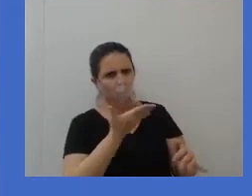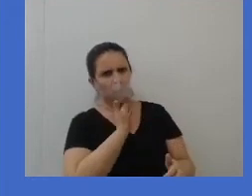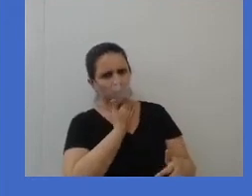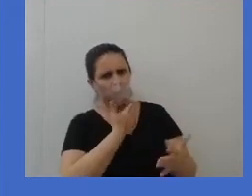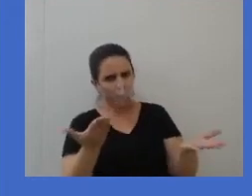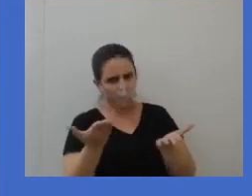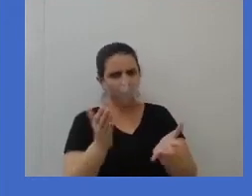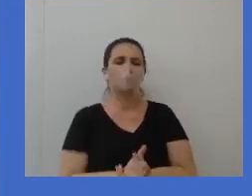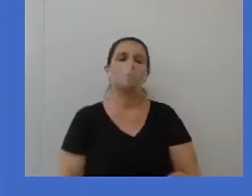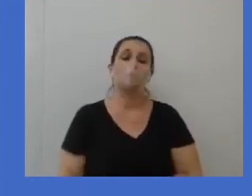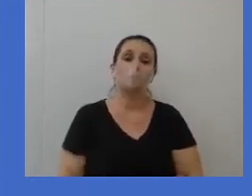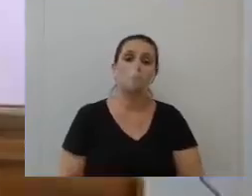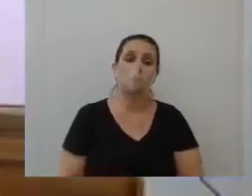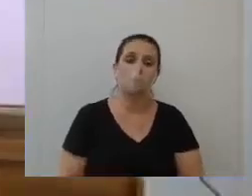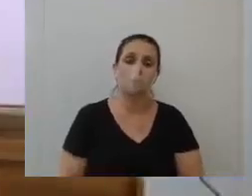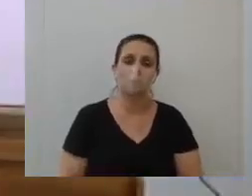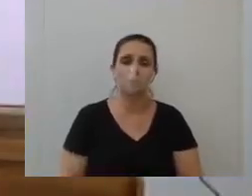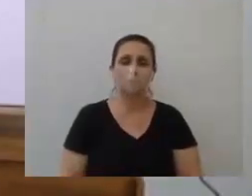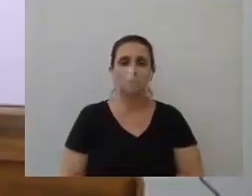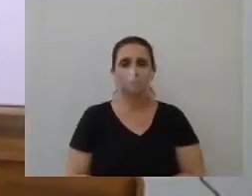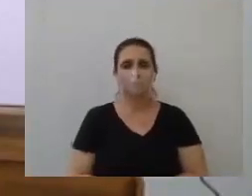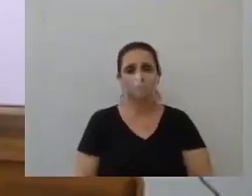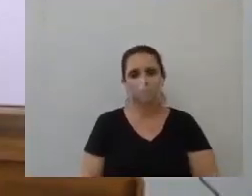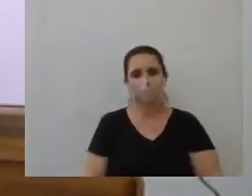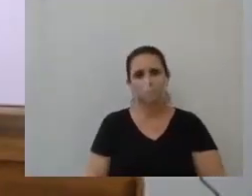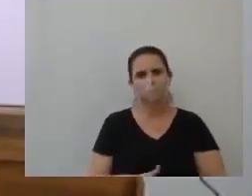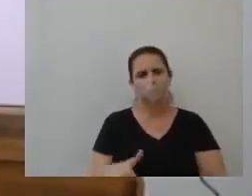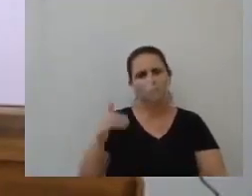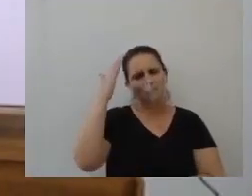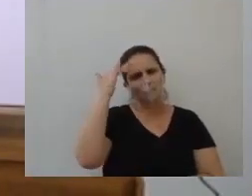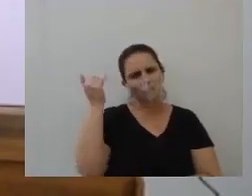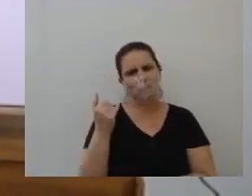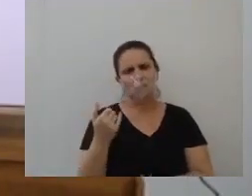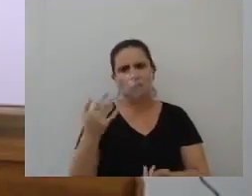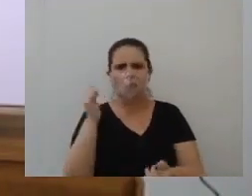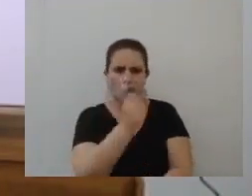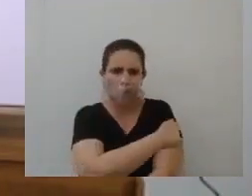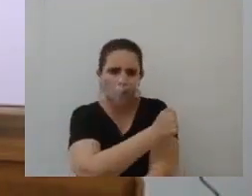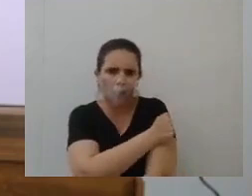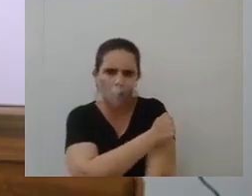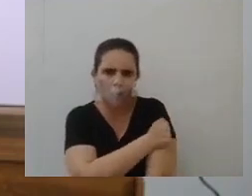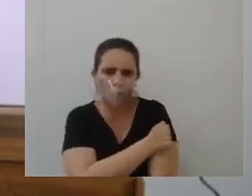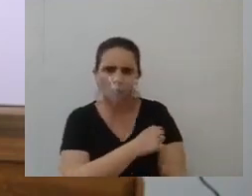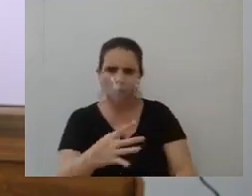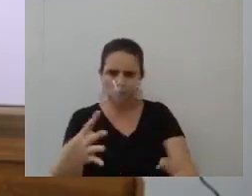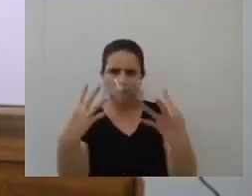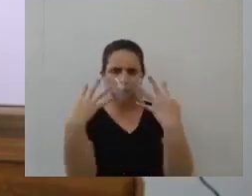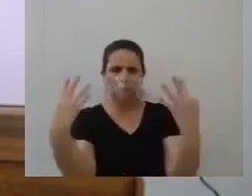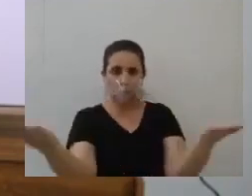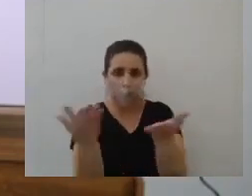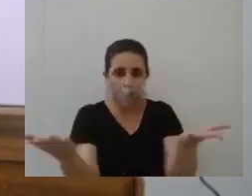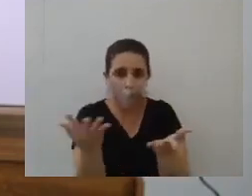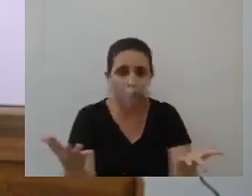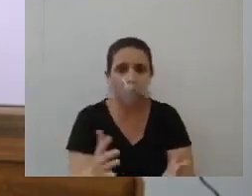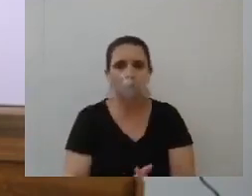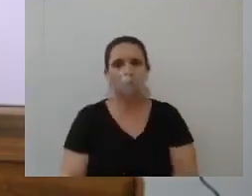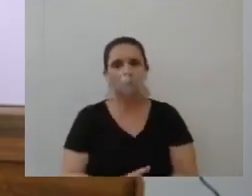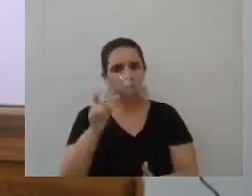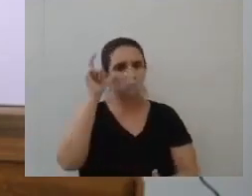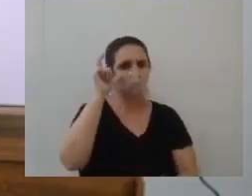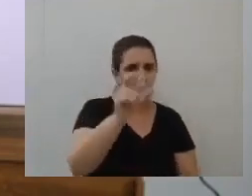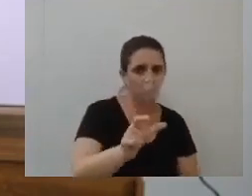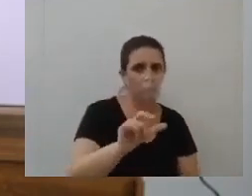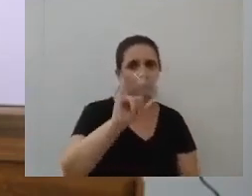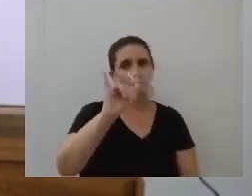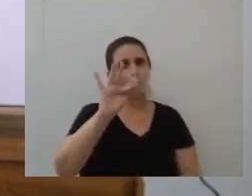um papo aqui, e trazer aqui para mim novamente. Eu sei que tem muitos alunos que estão assistindo agora e têm